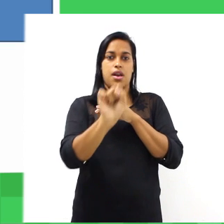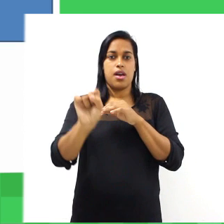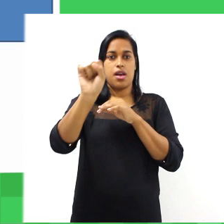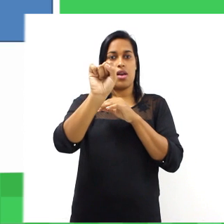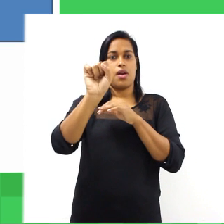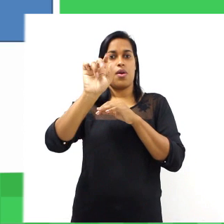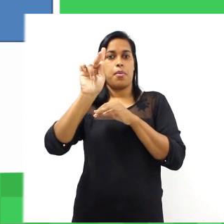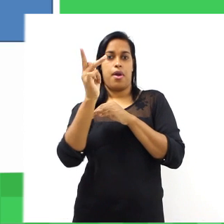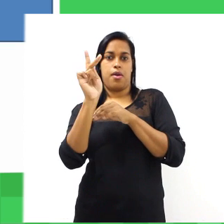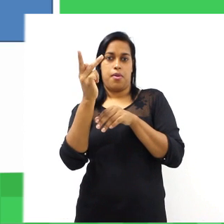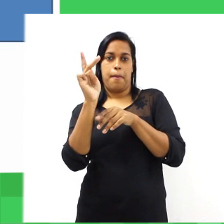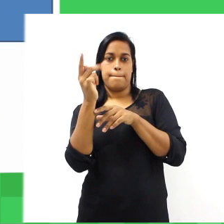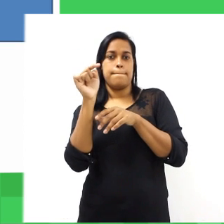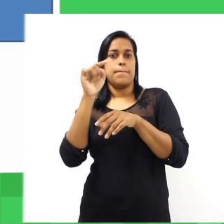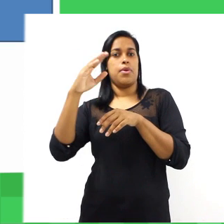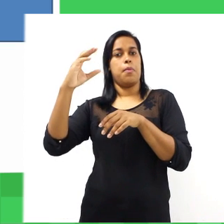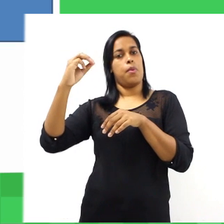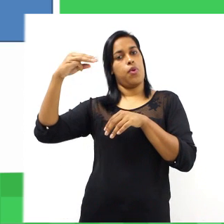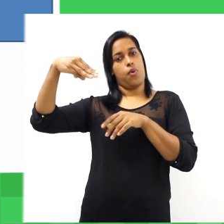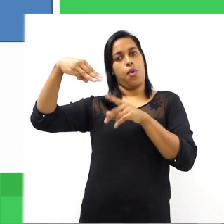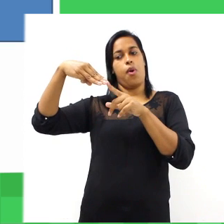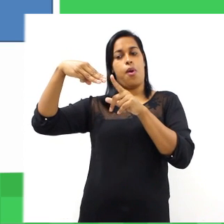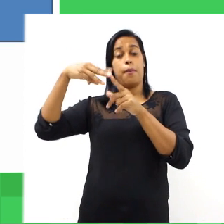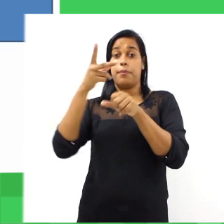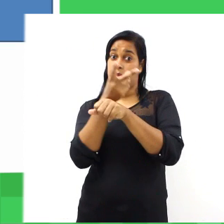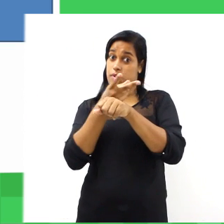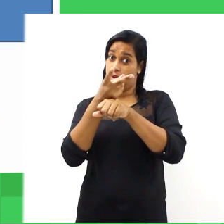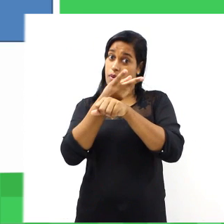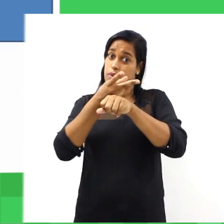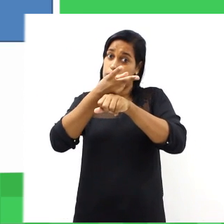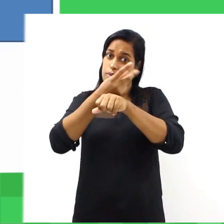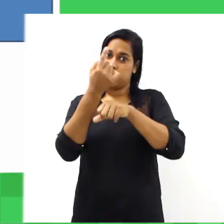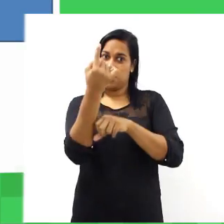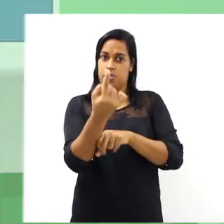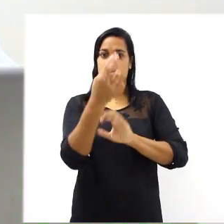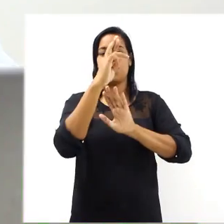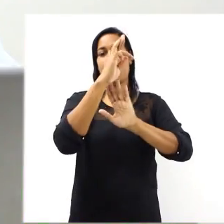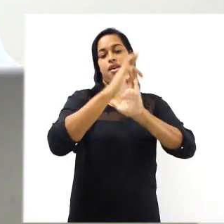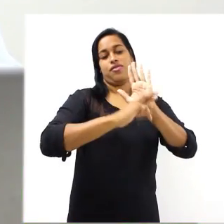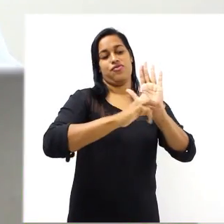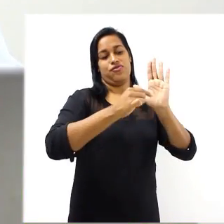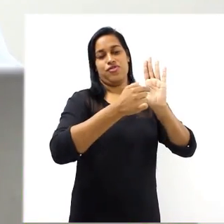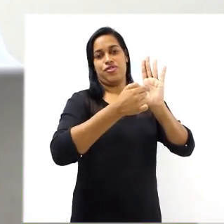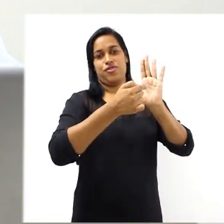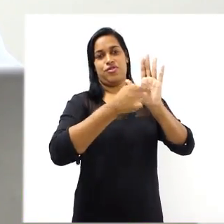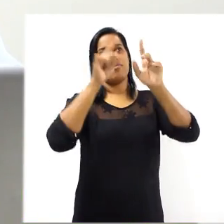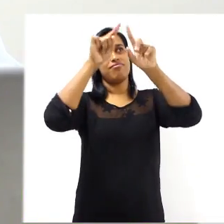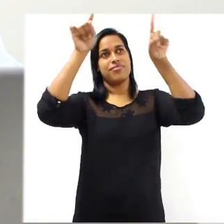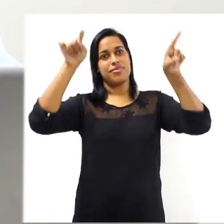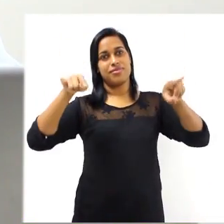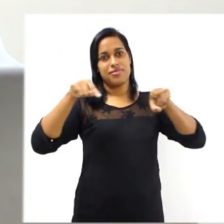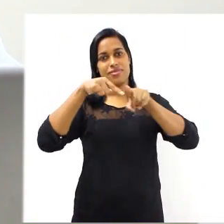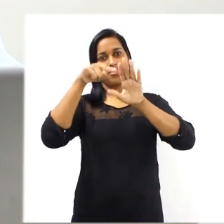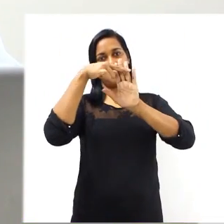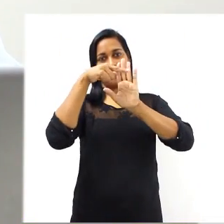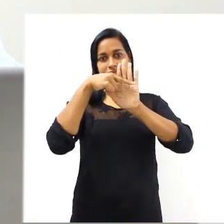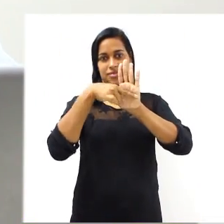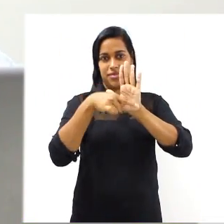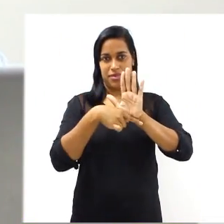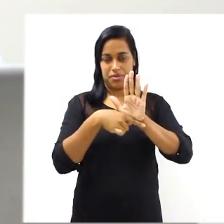joa@email.com. Ok? Então nós buscamos um determinado registro desta tabela.